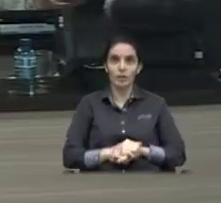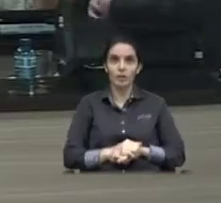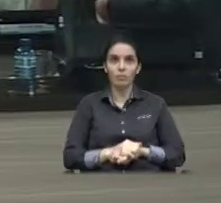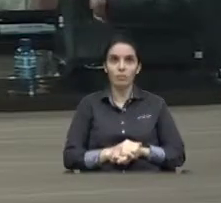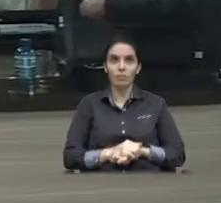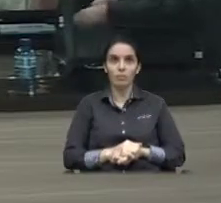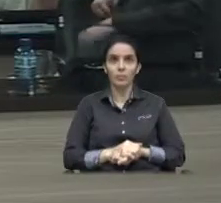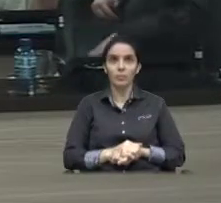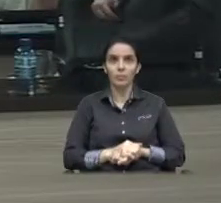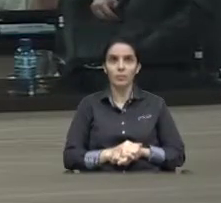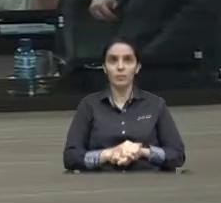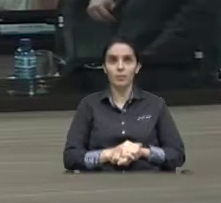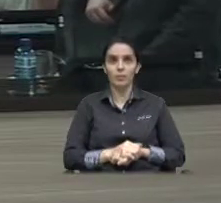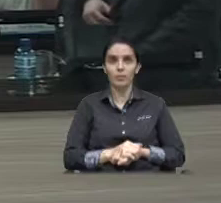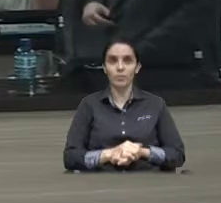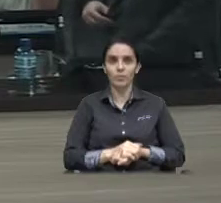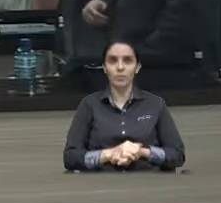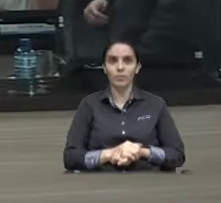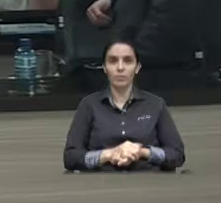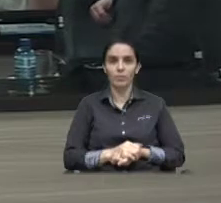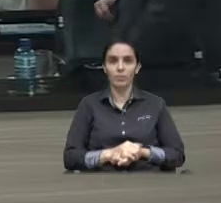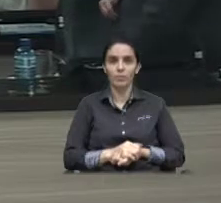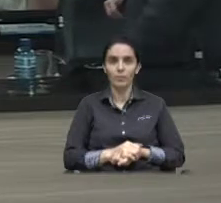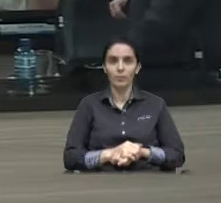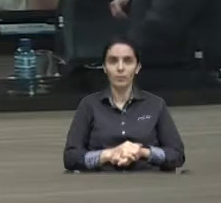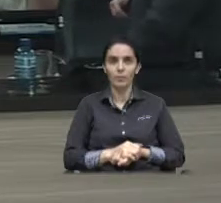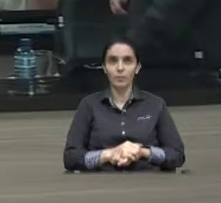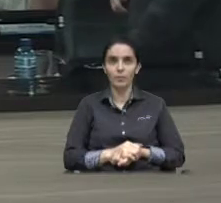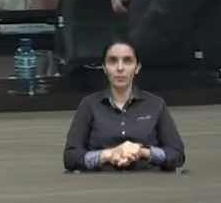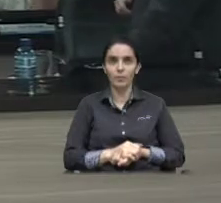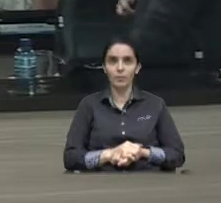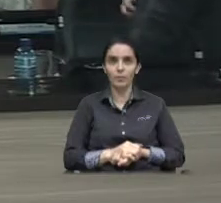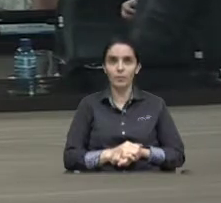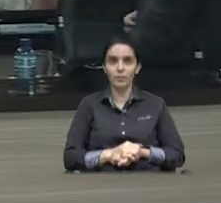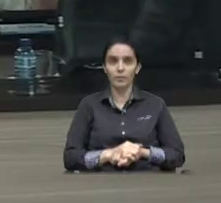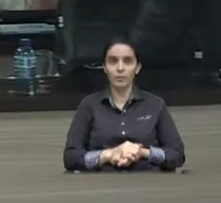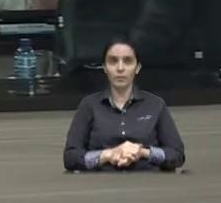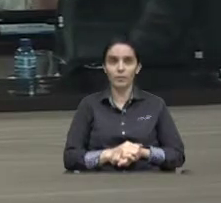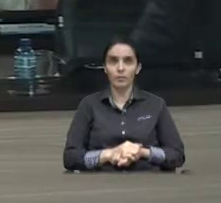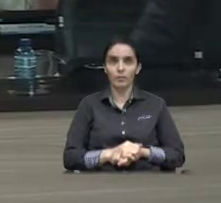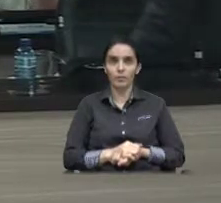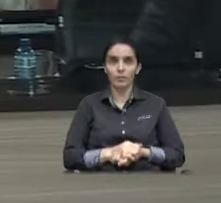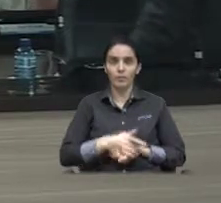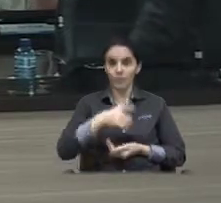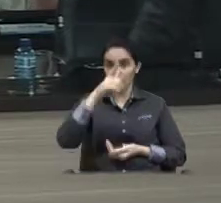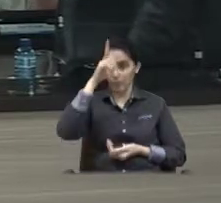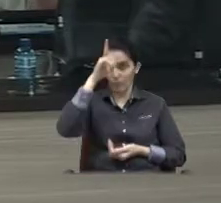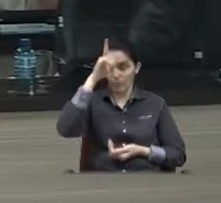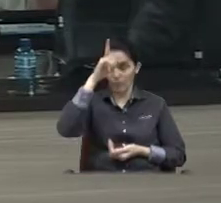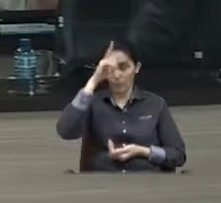Contraparte, perdão. Nossa, ô palavra difícil, meu Deus. Como dificulta, inclusive,